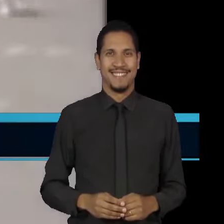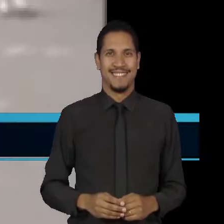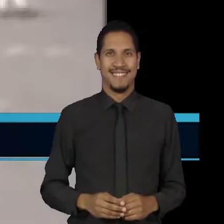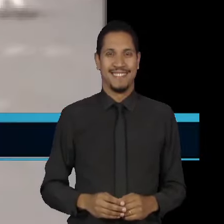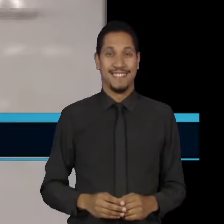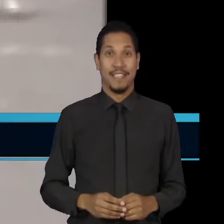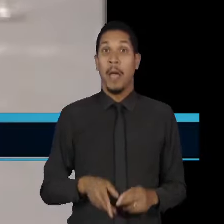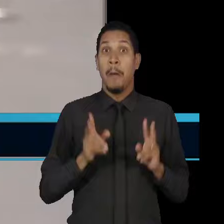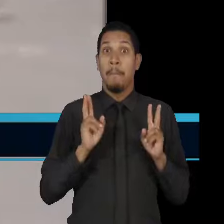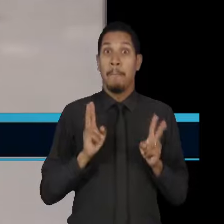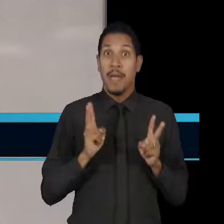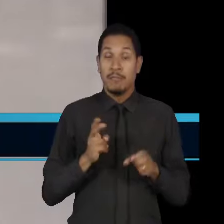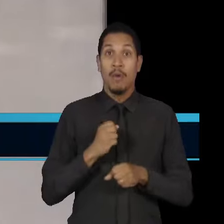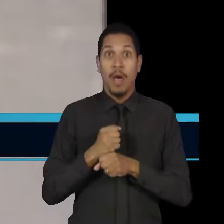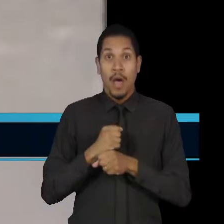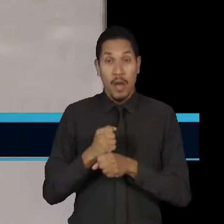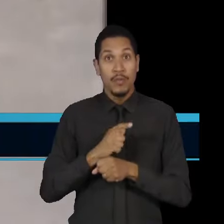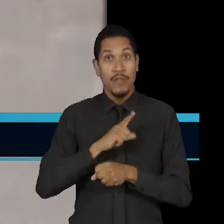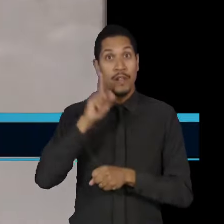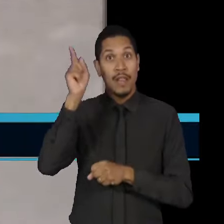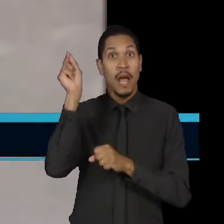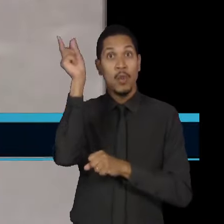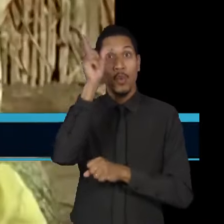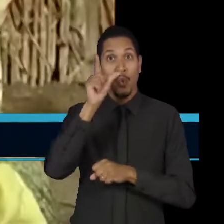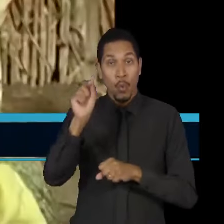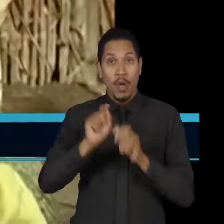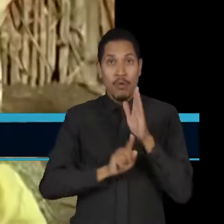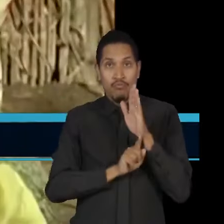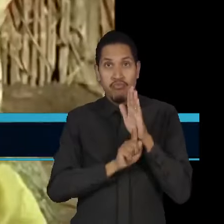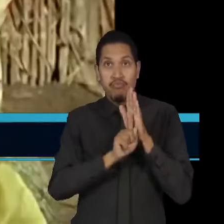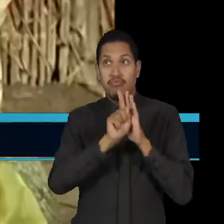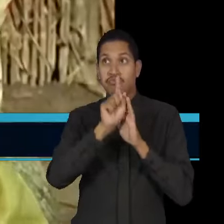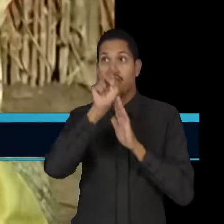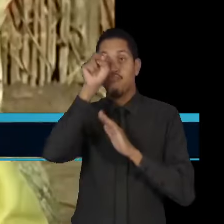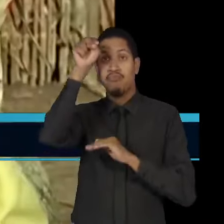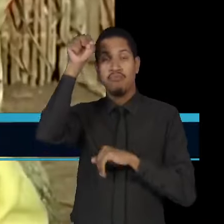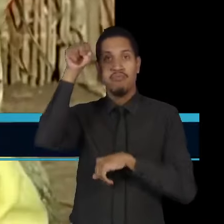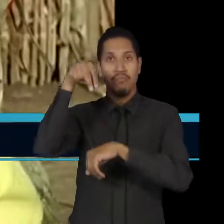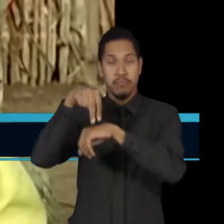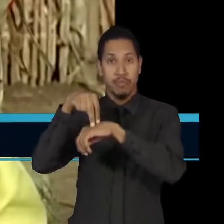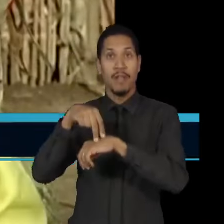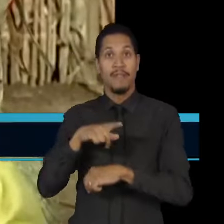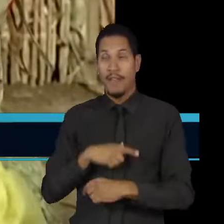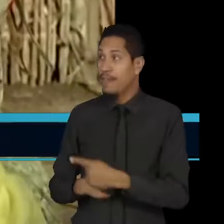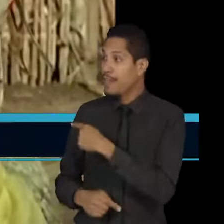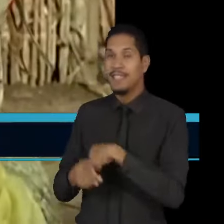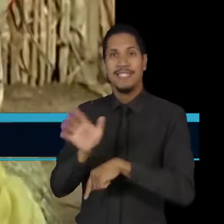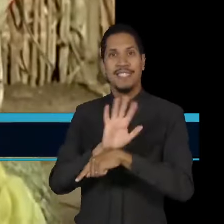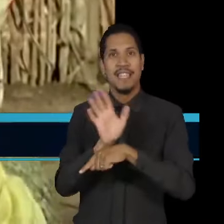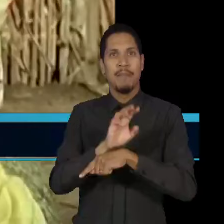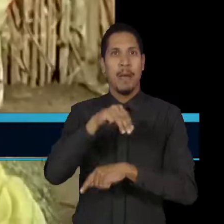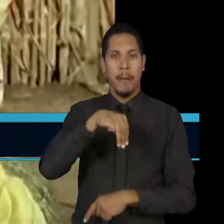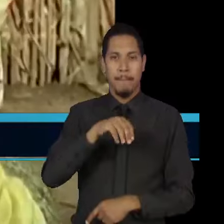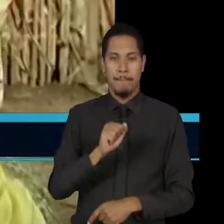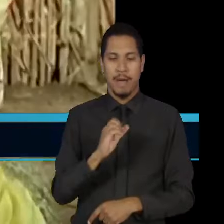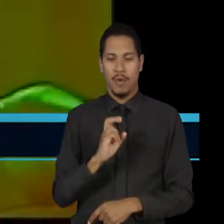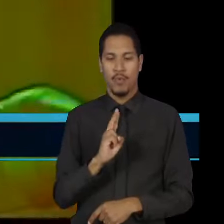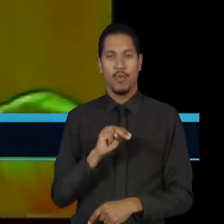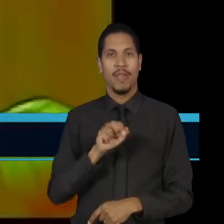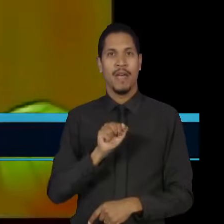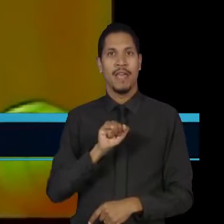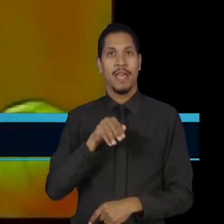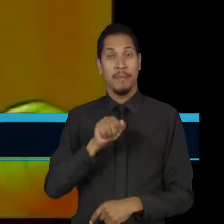No mesmo ano, o homem pisou na Lua pela primeira vez. O cinema brasileiro lançou Macunaíma, baseada na obra de Mário de